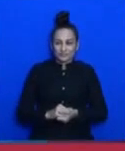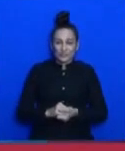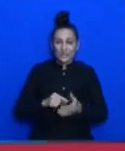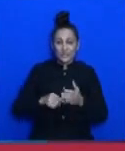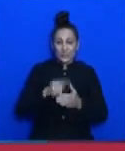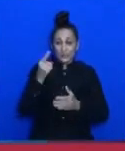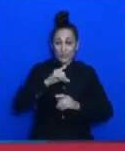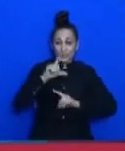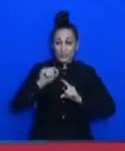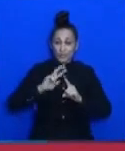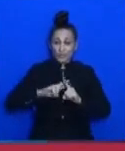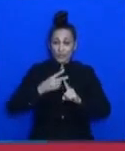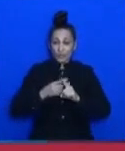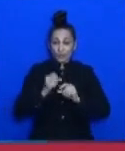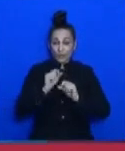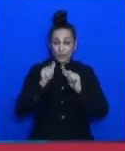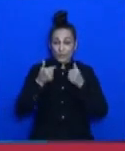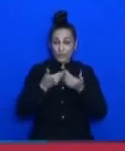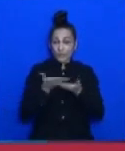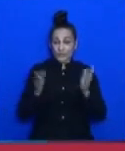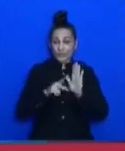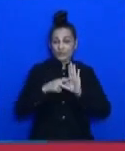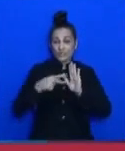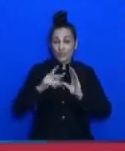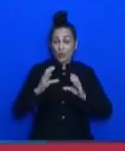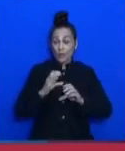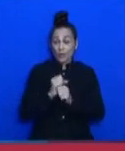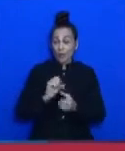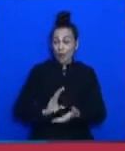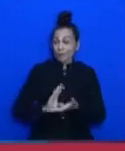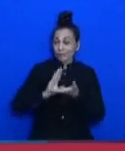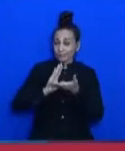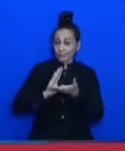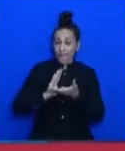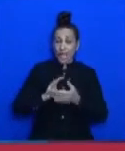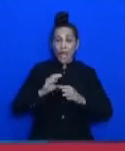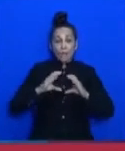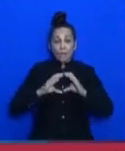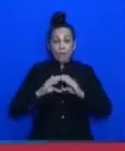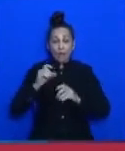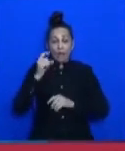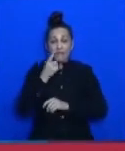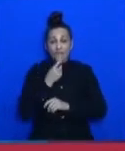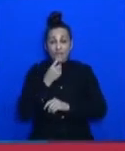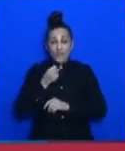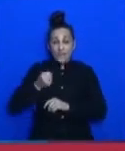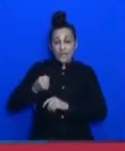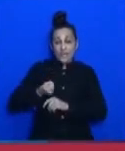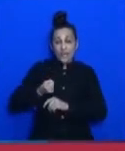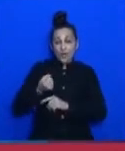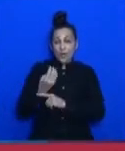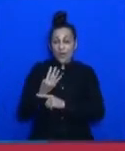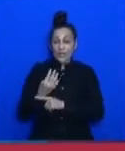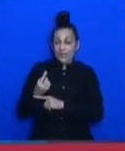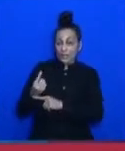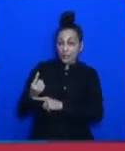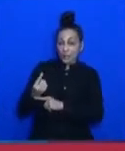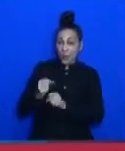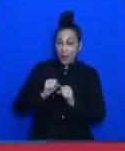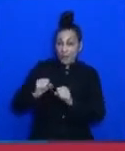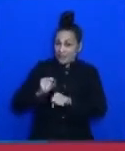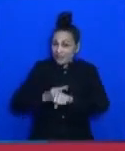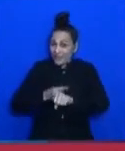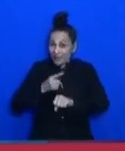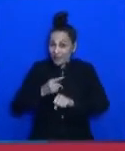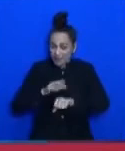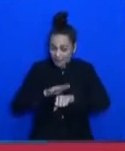Este é o primeiro sorteio da dupla cena. Boa sorte para você. O prêmio acumulado. Bola vermelha, número 41. Vermelha, 41. Pode ser